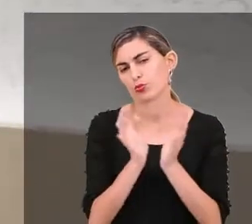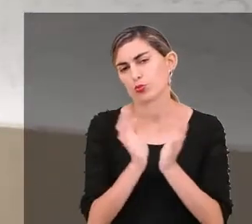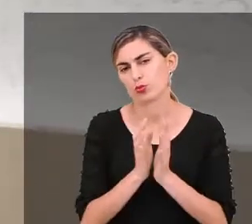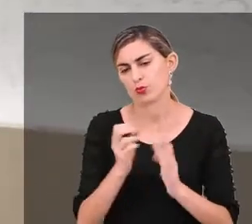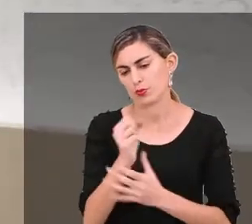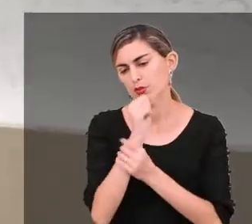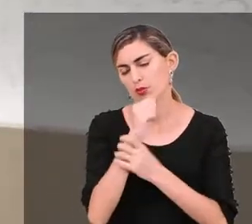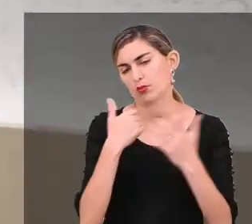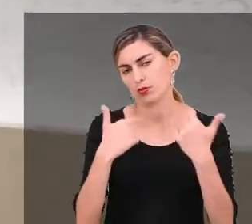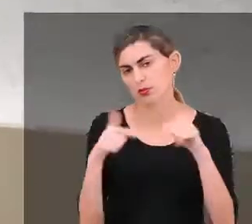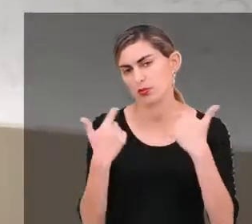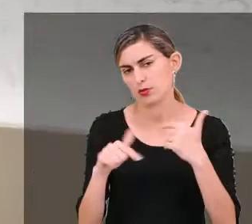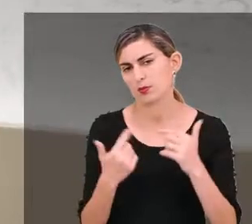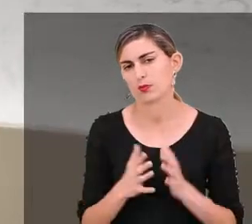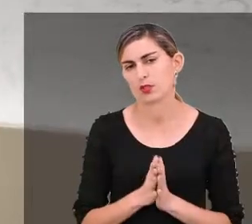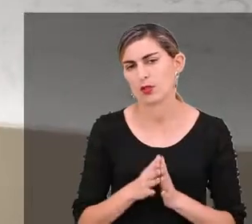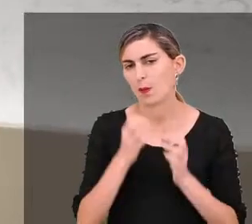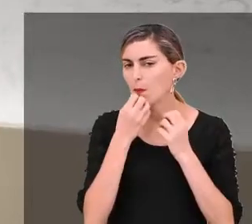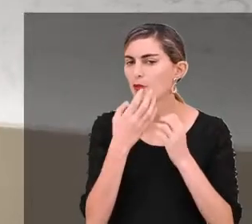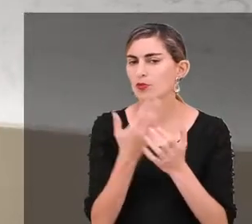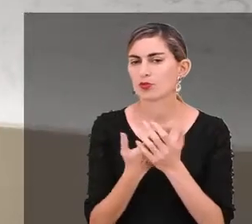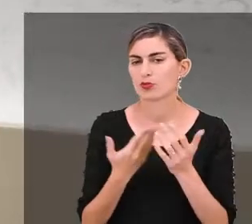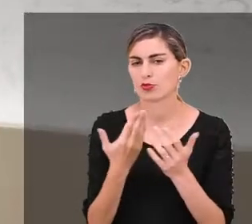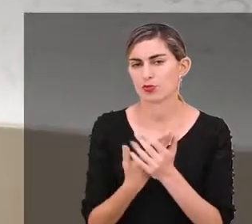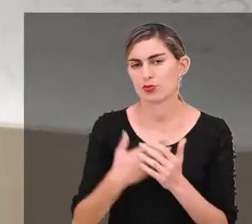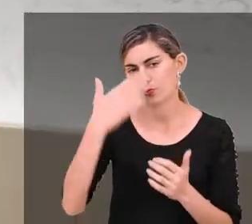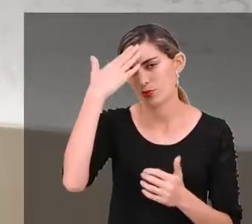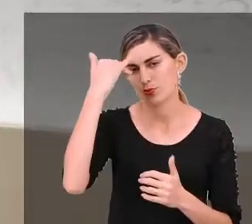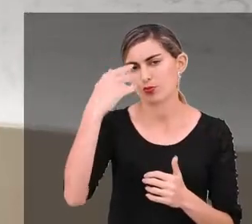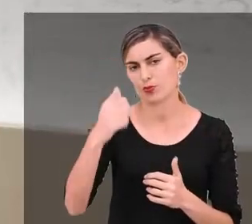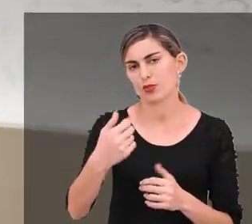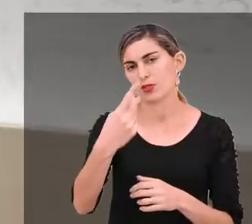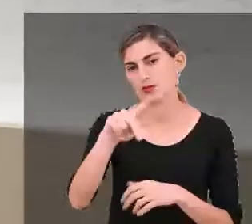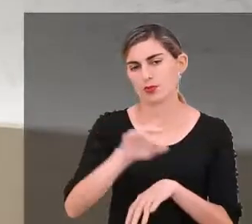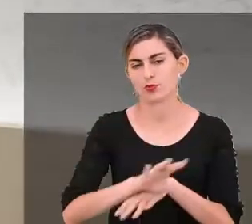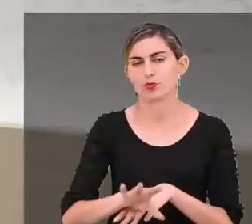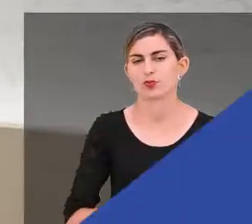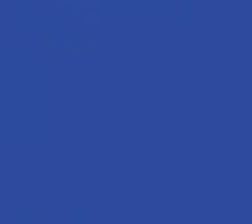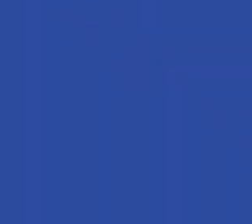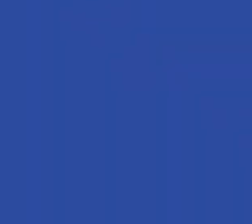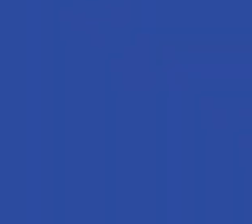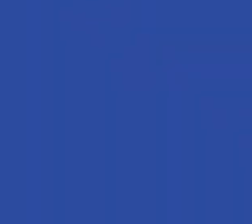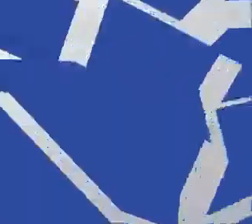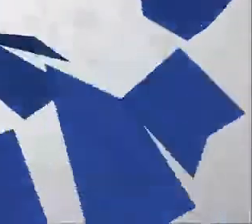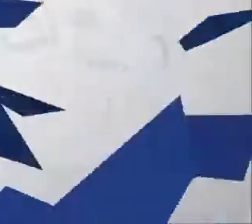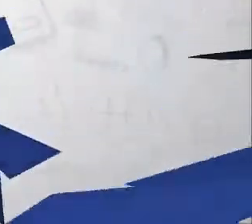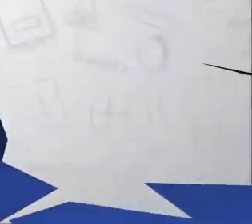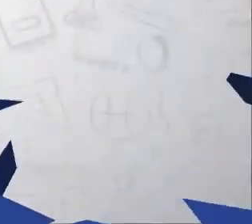equipe de segurança do trabalho. Bons estudos e sucesso em seu curso!